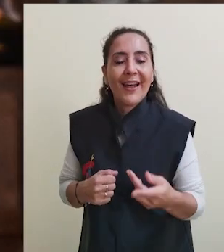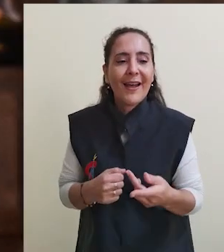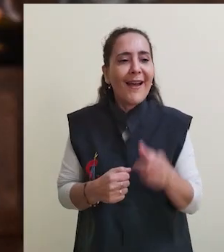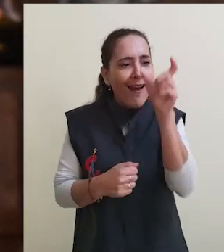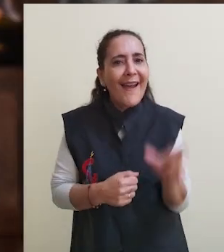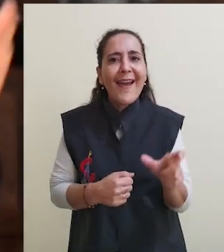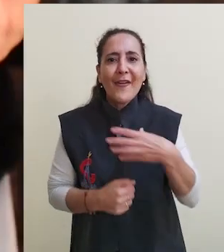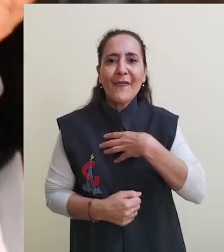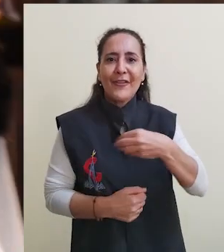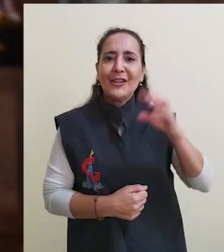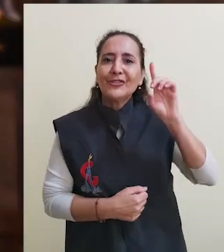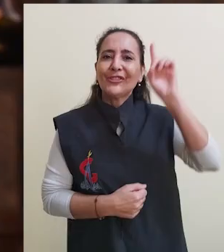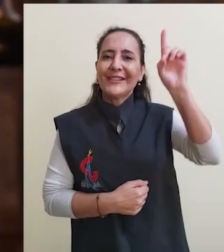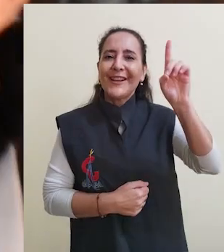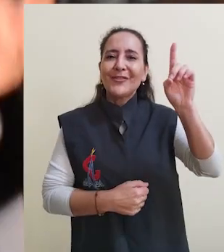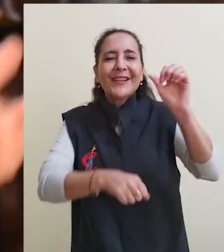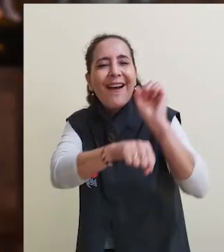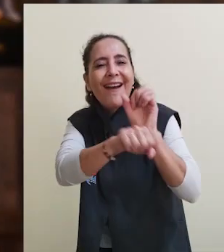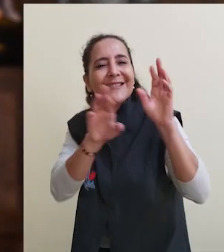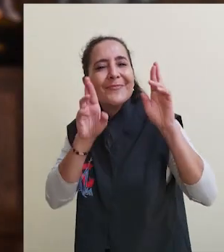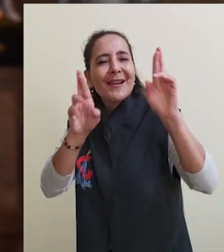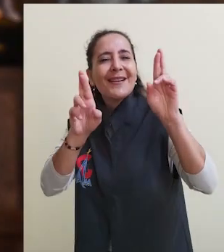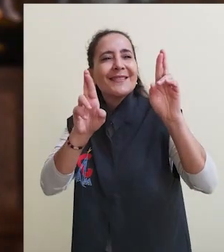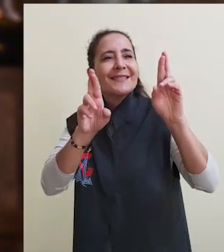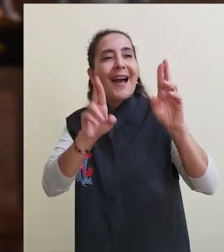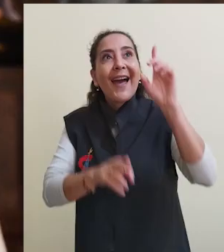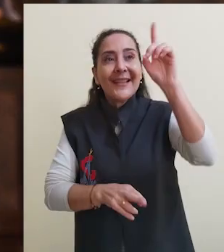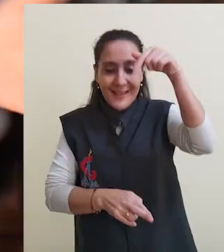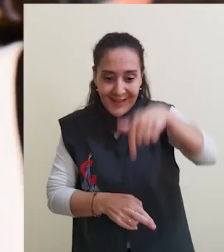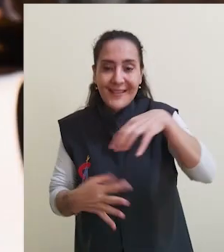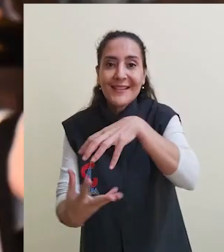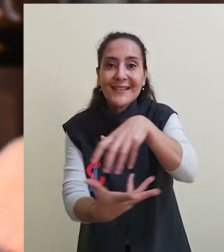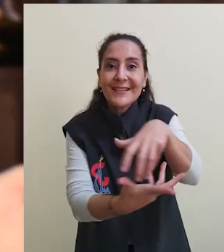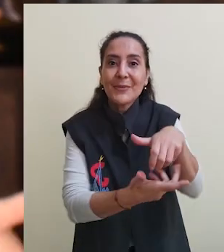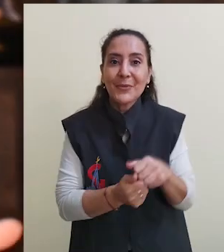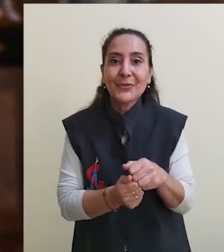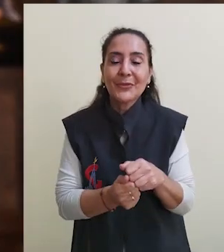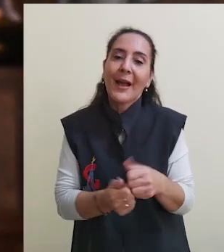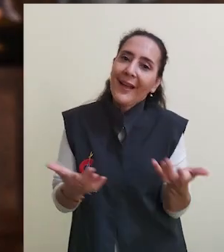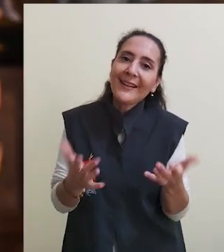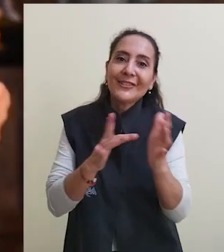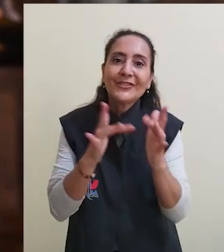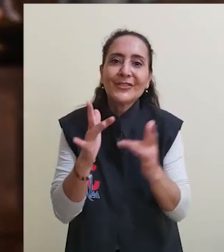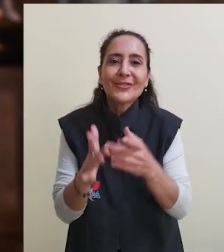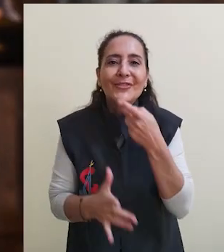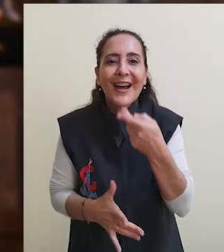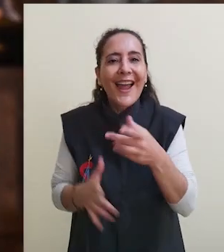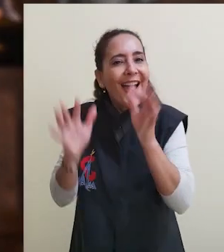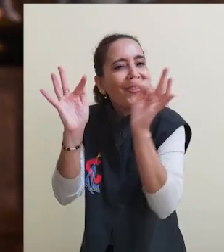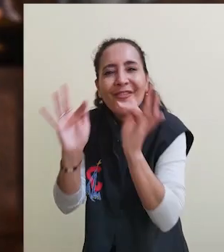vivo. Tu és o cumprimento de todas as nossas esperanças. Tu és Deus nessa terra, né? E aí Jesus vai